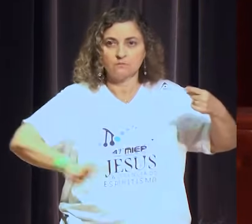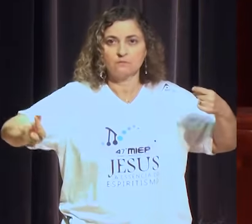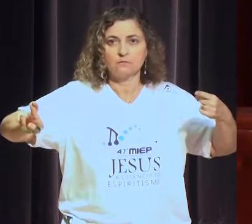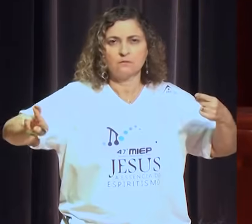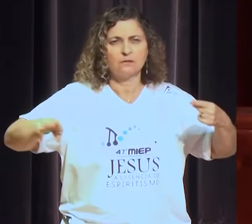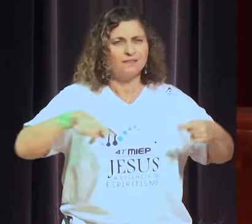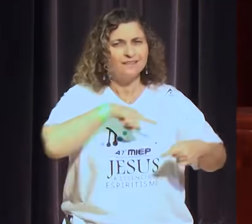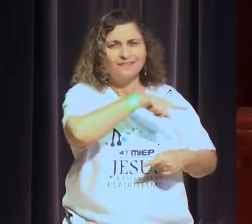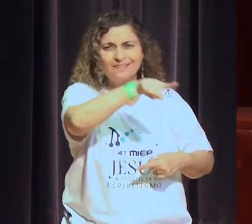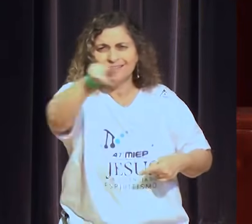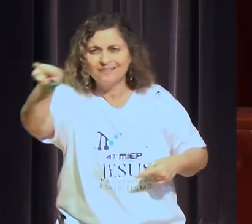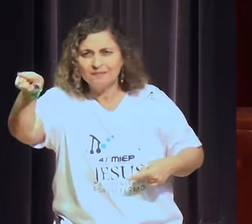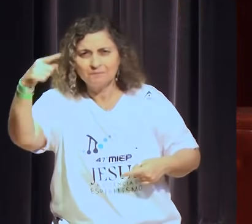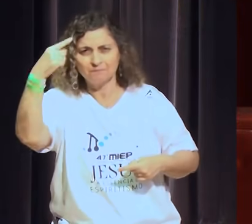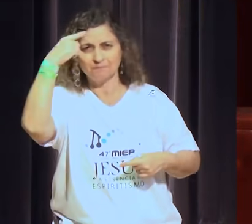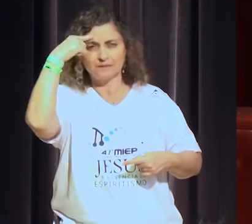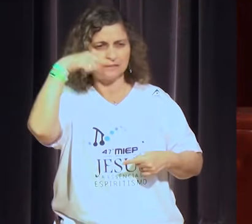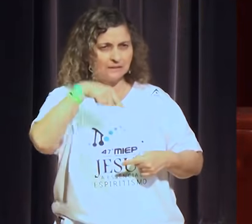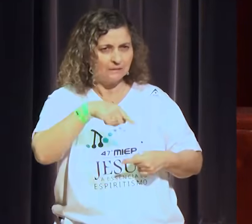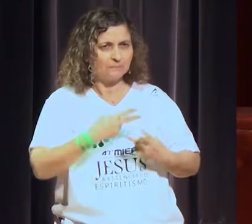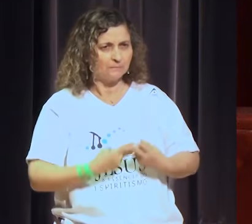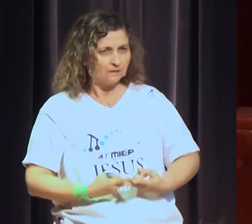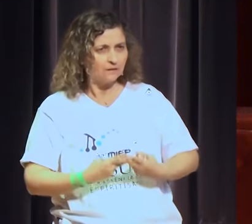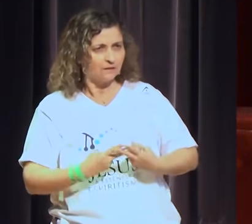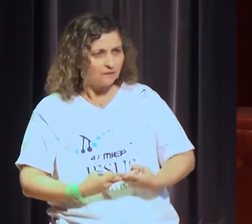pessoa tolerante do ponto de vista religioso?